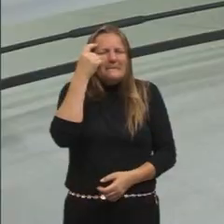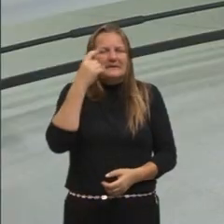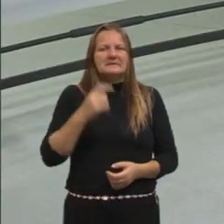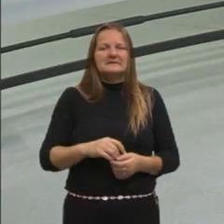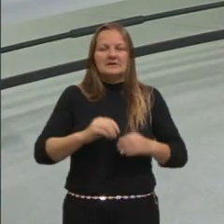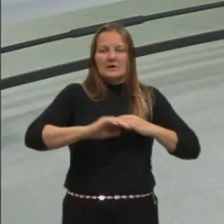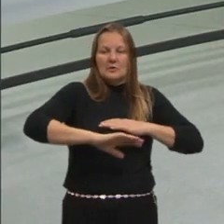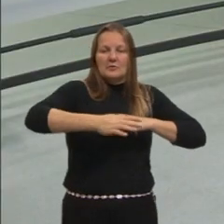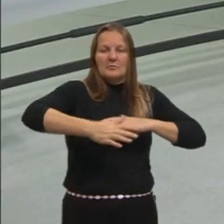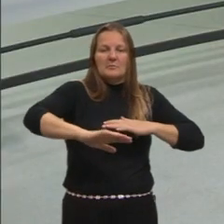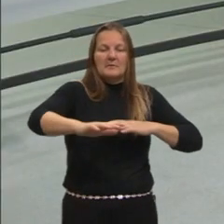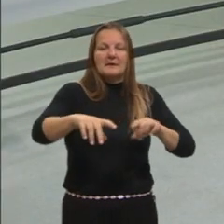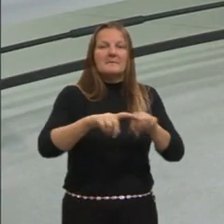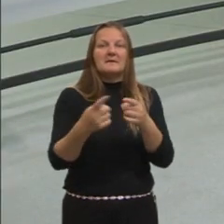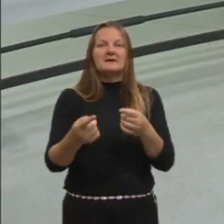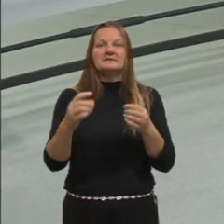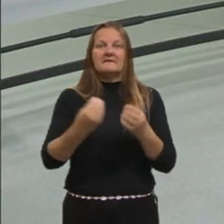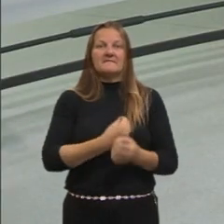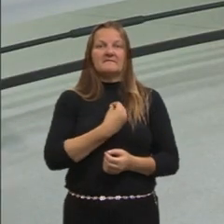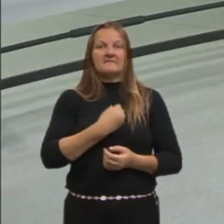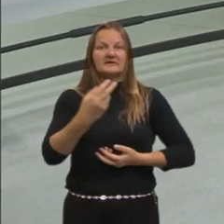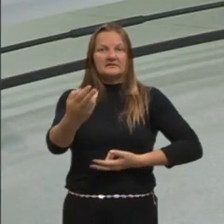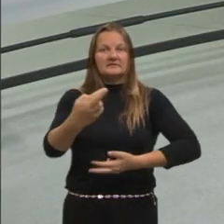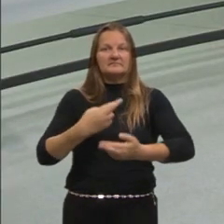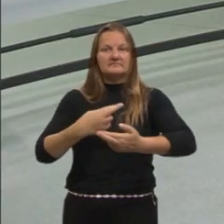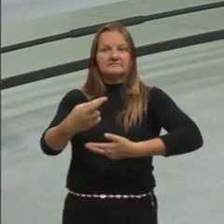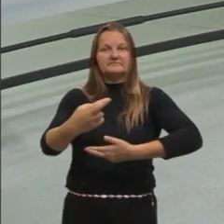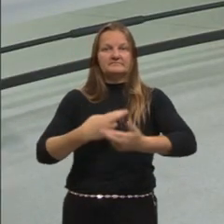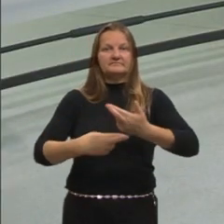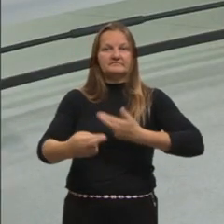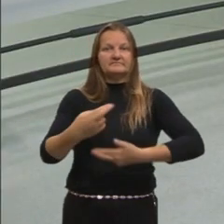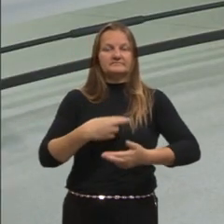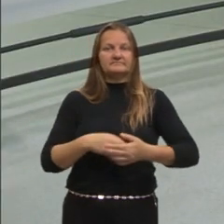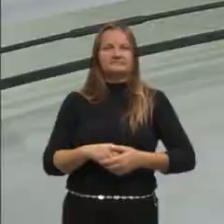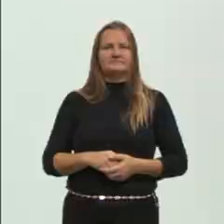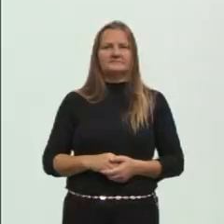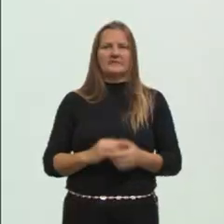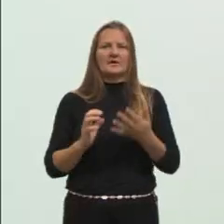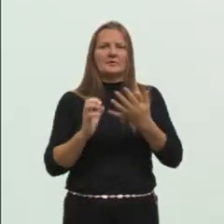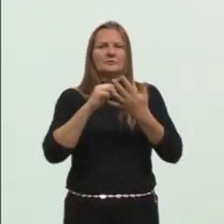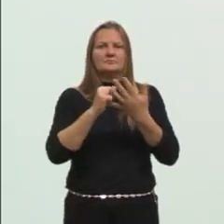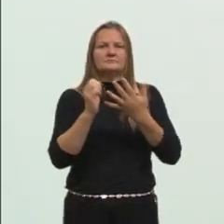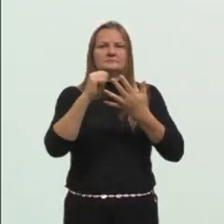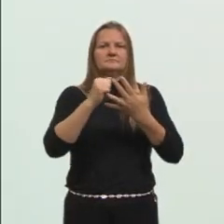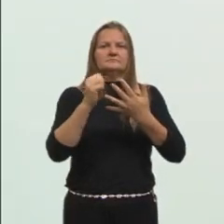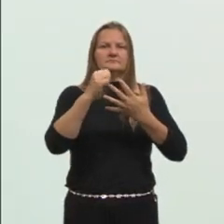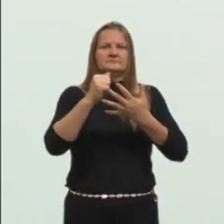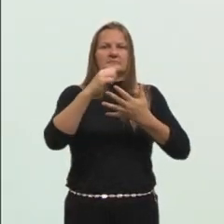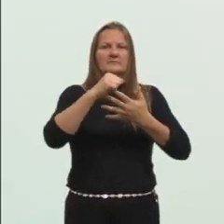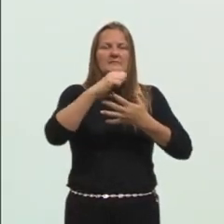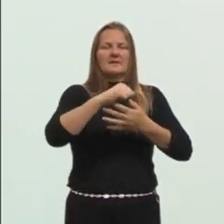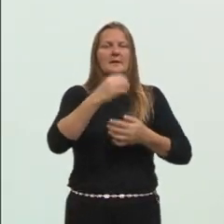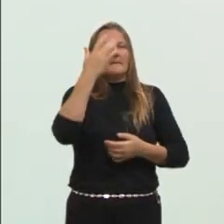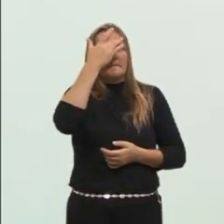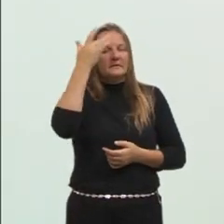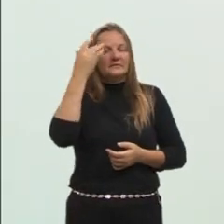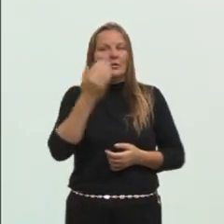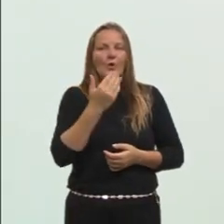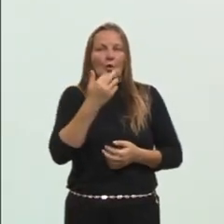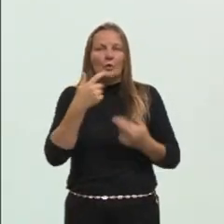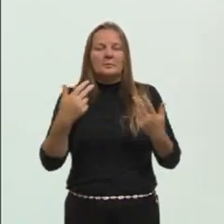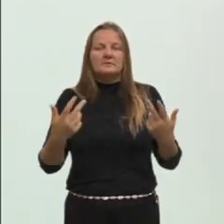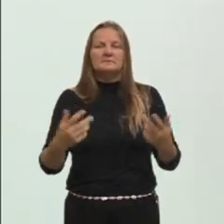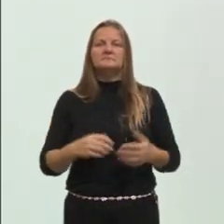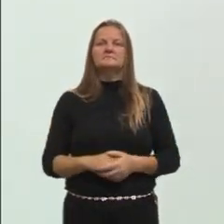no mar lá no oceano tá E aí o peixe lá vai absorver através da cadeia alimentar né E aí a pessoa se alimenta lá